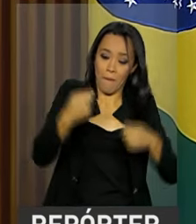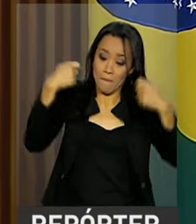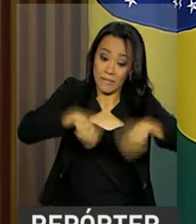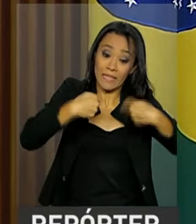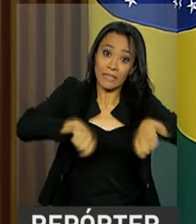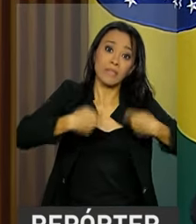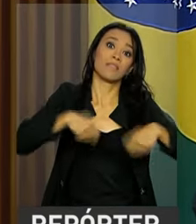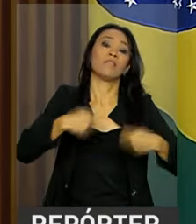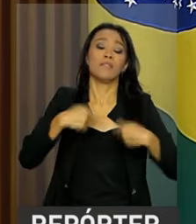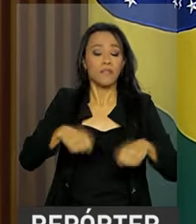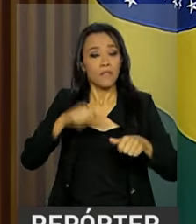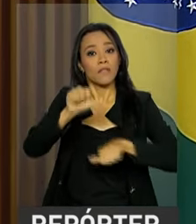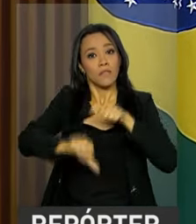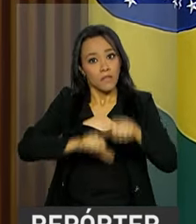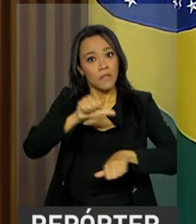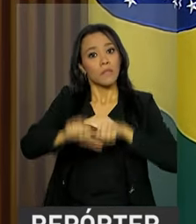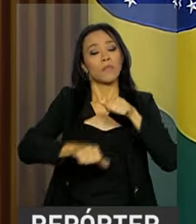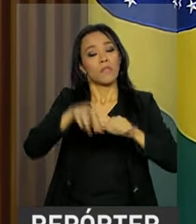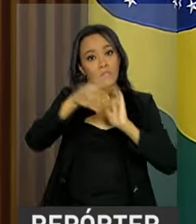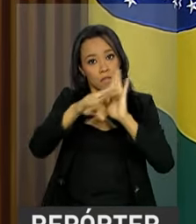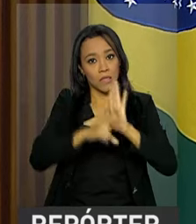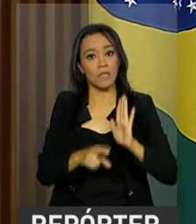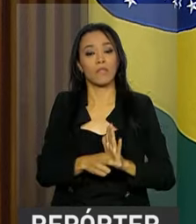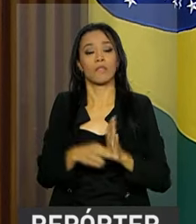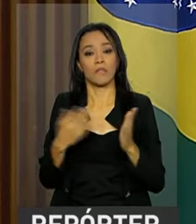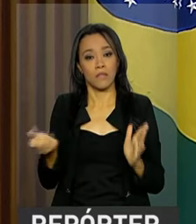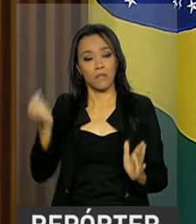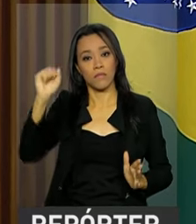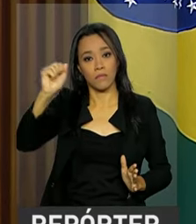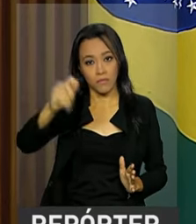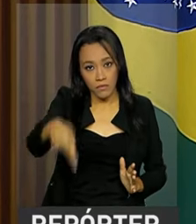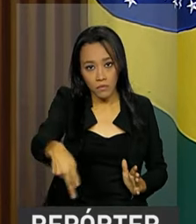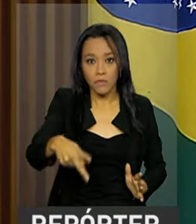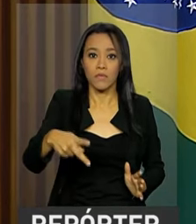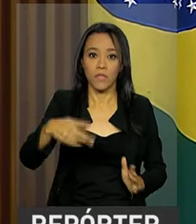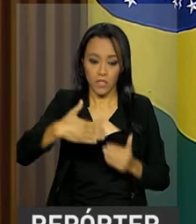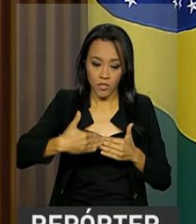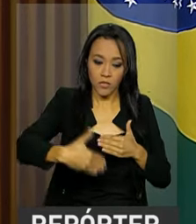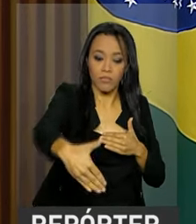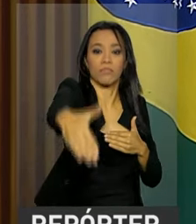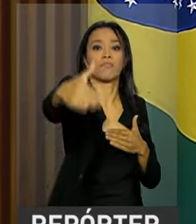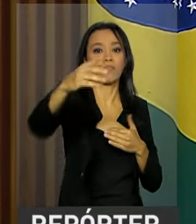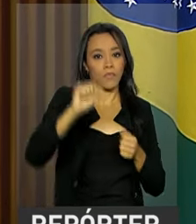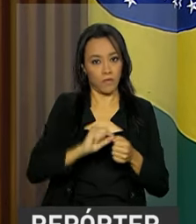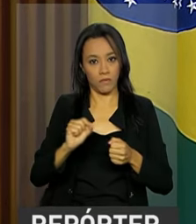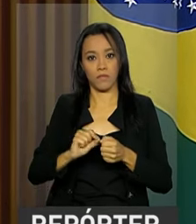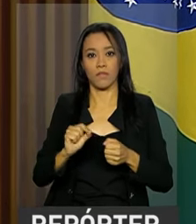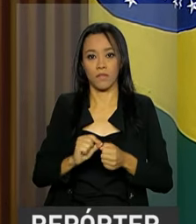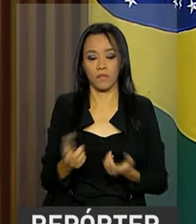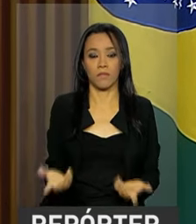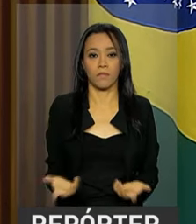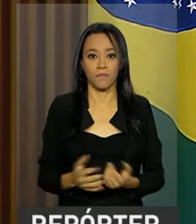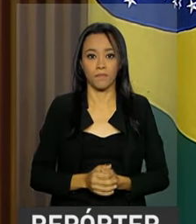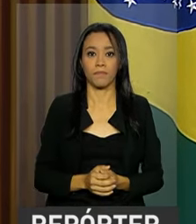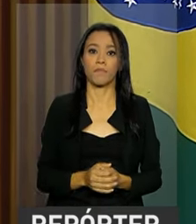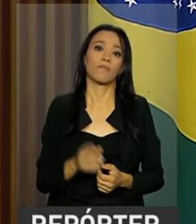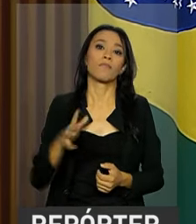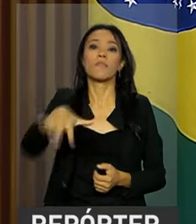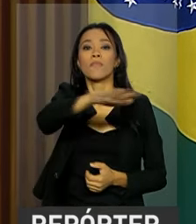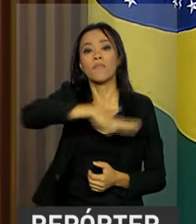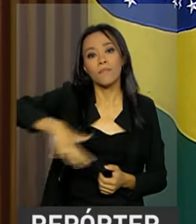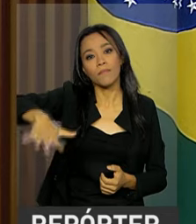uma é um fenômeno imperioso que nós venhamos a realizar essa reformulação eh